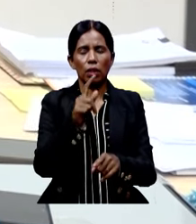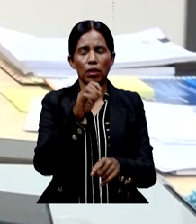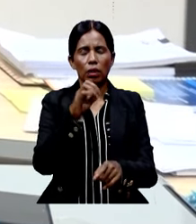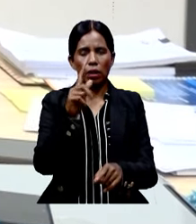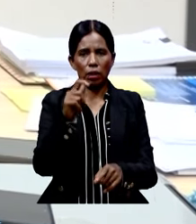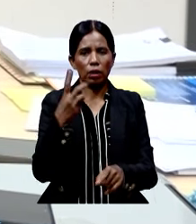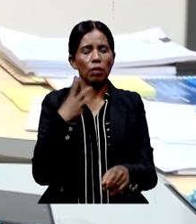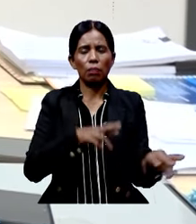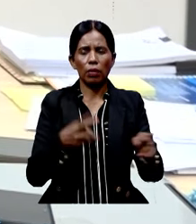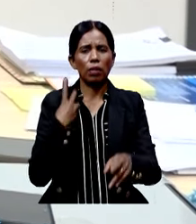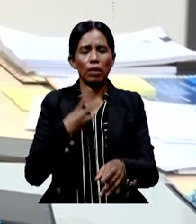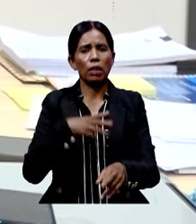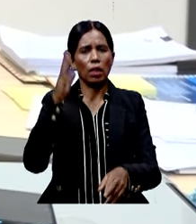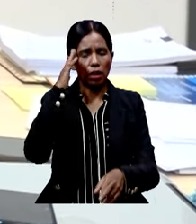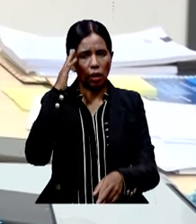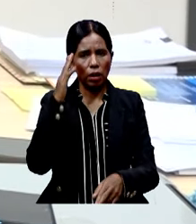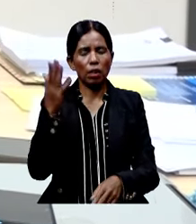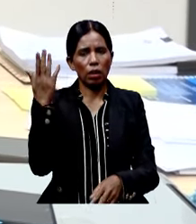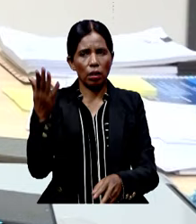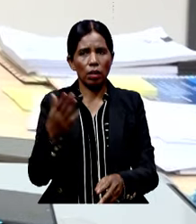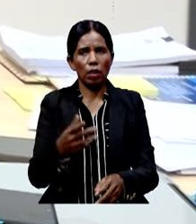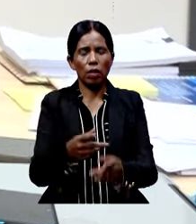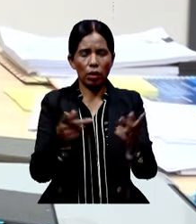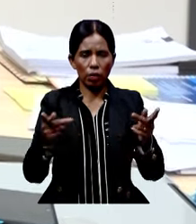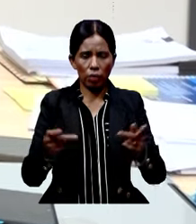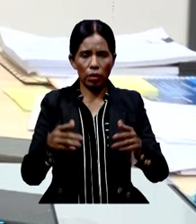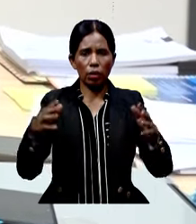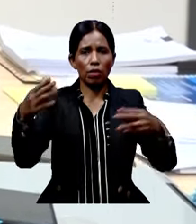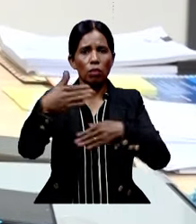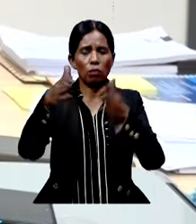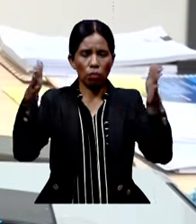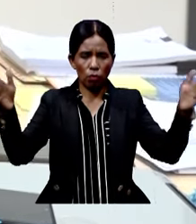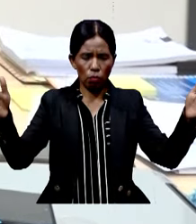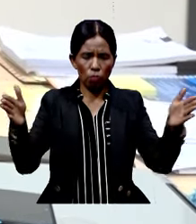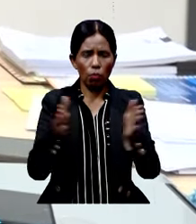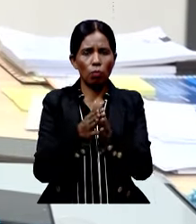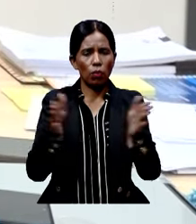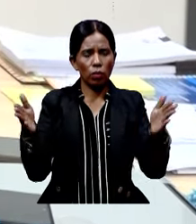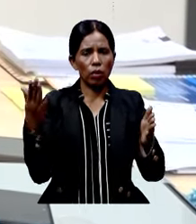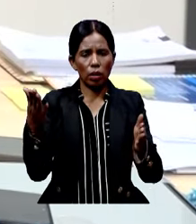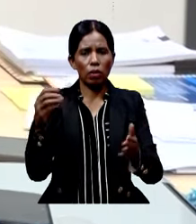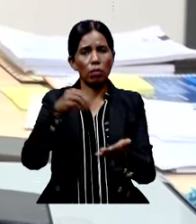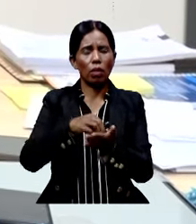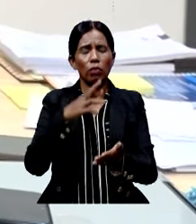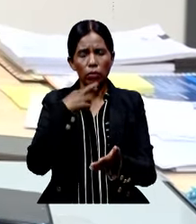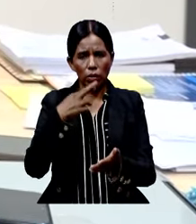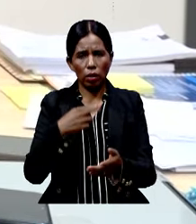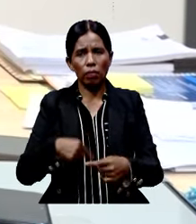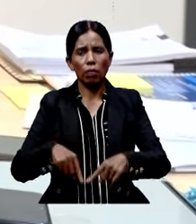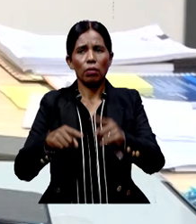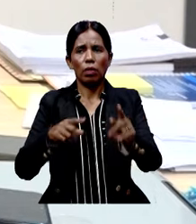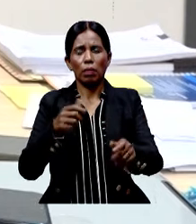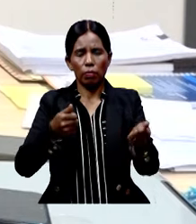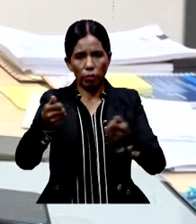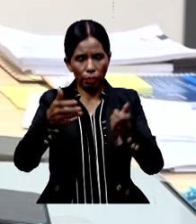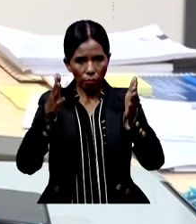pronto ita tene kata ina ba ya armazena so ke ina ba ne fila fale ba ya consciencia motorista